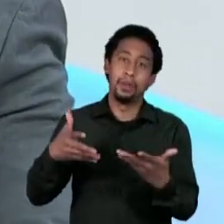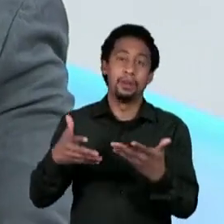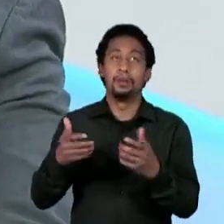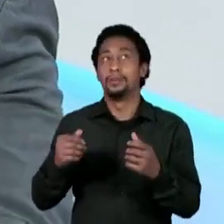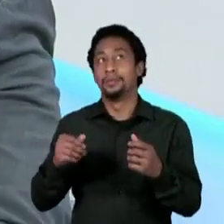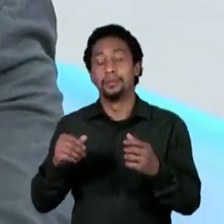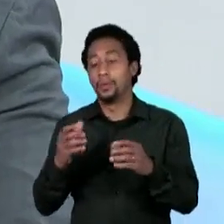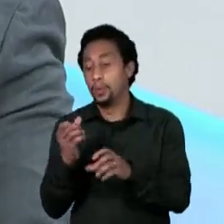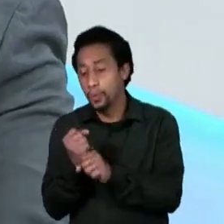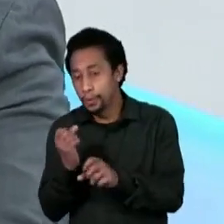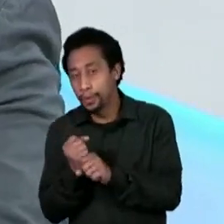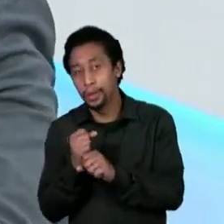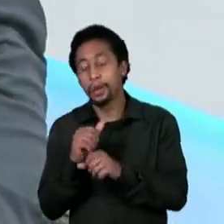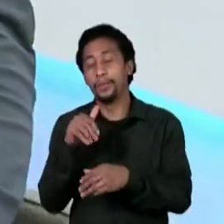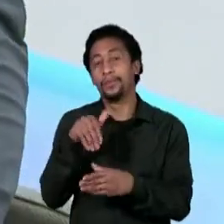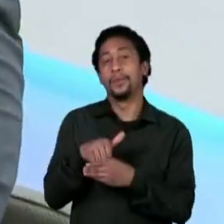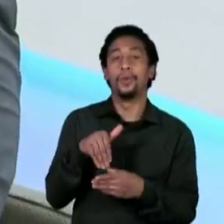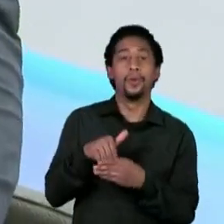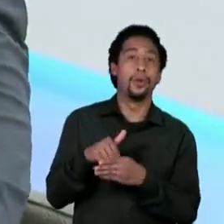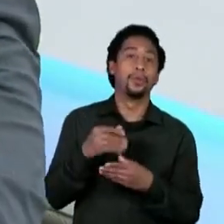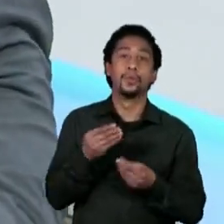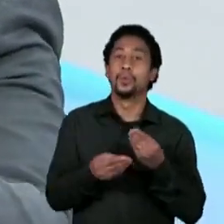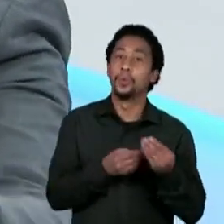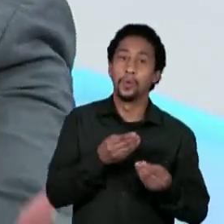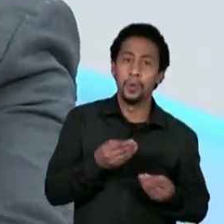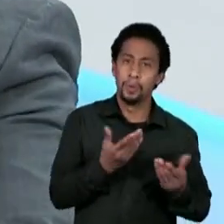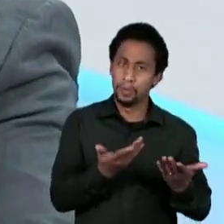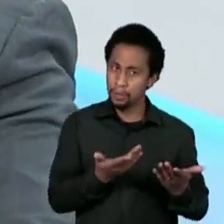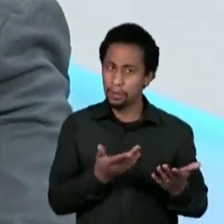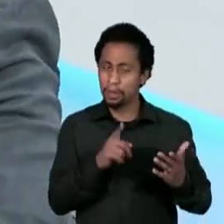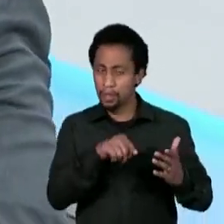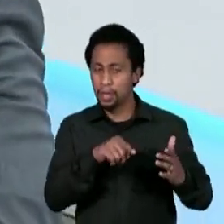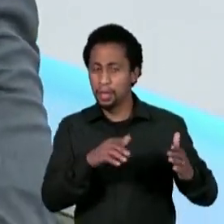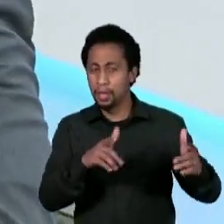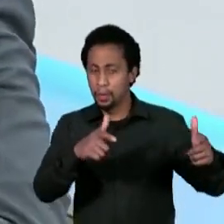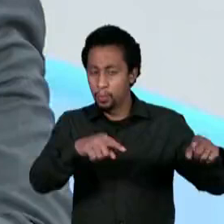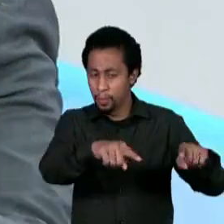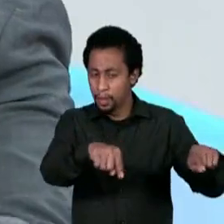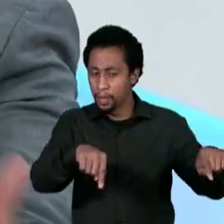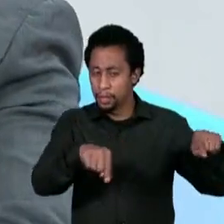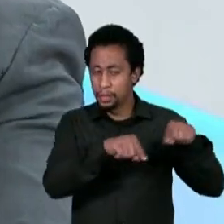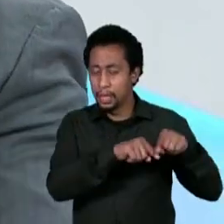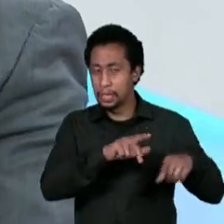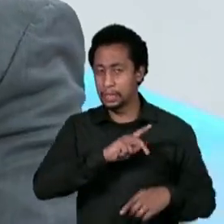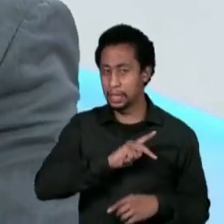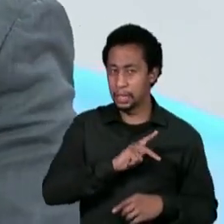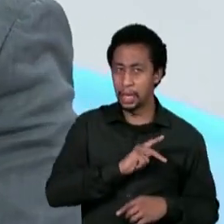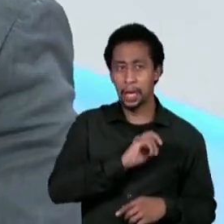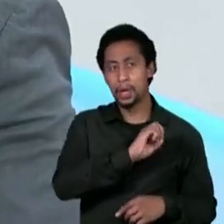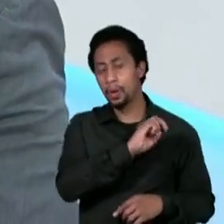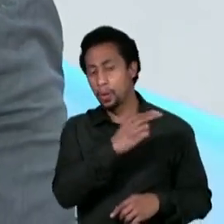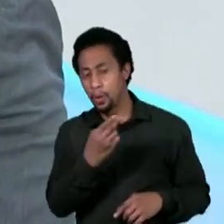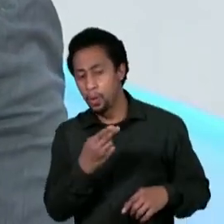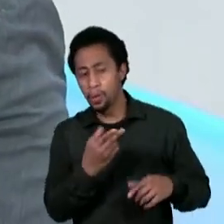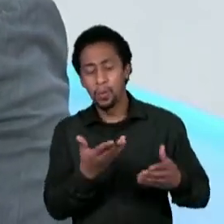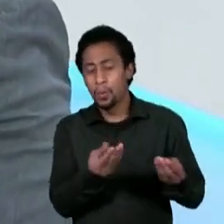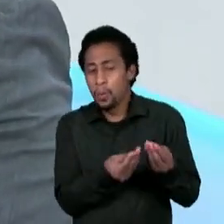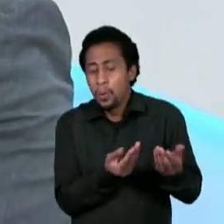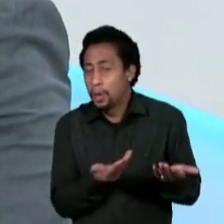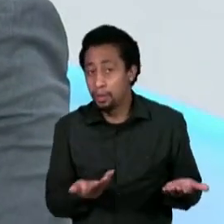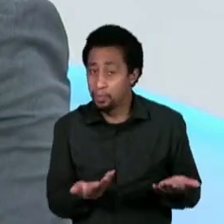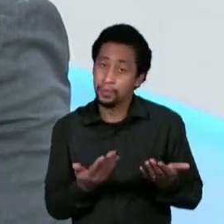Computação dos voz a contabilização se isso vai ser feito em sala cofre como vai ser feito auditabilidade rastreabilidade Enfim